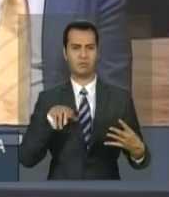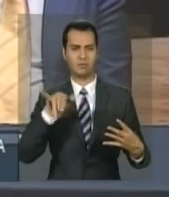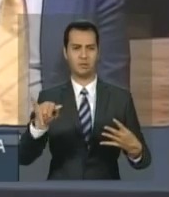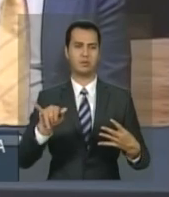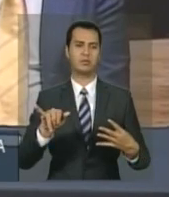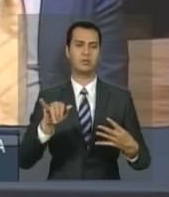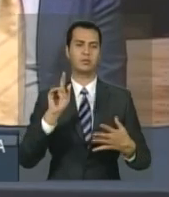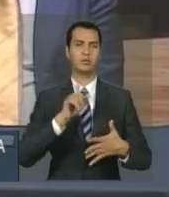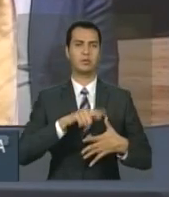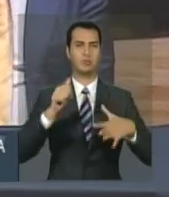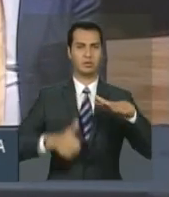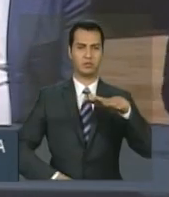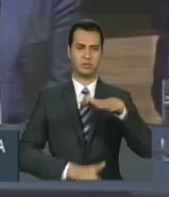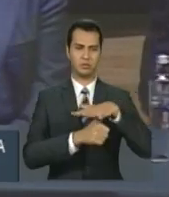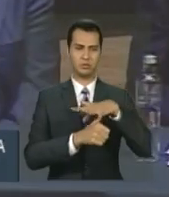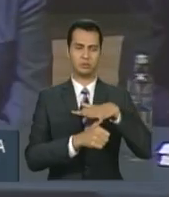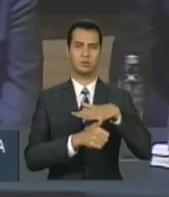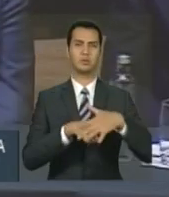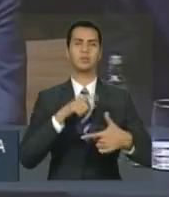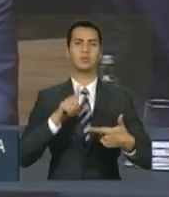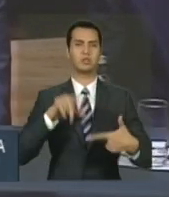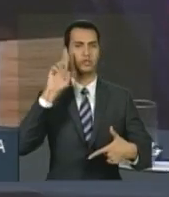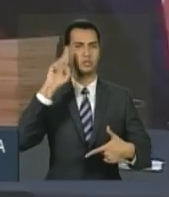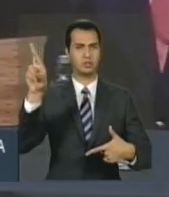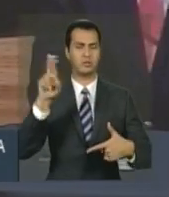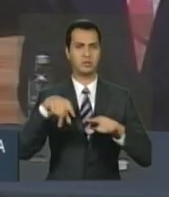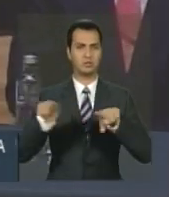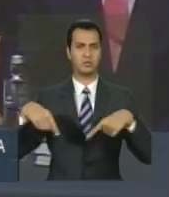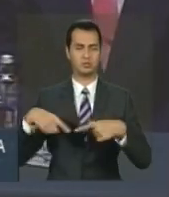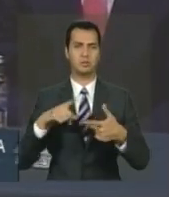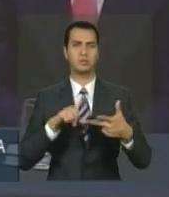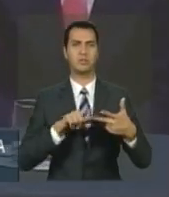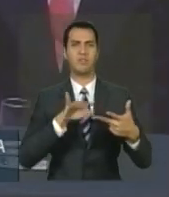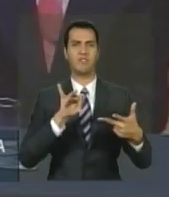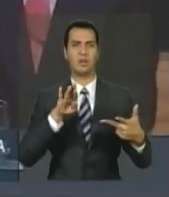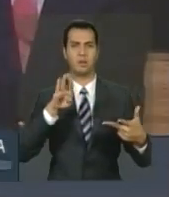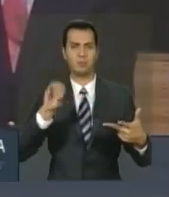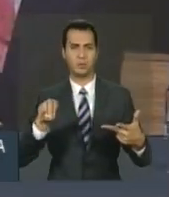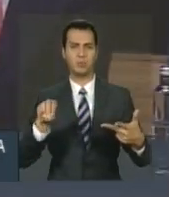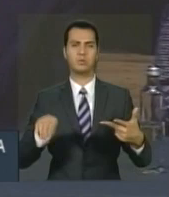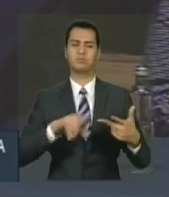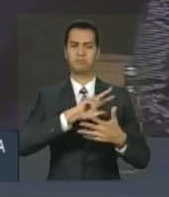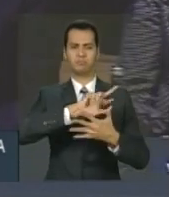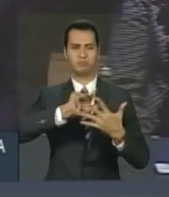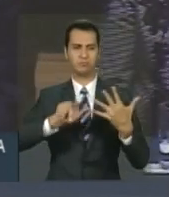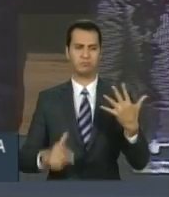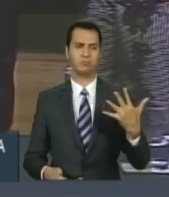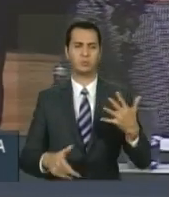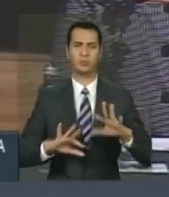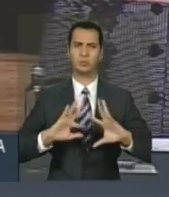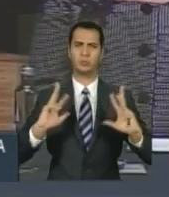digníssimo reitor, diretor da faculdade Zé Otávio, doutor Fábio Jatene e os demais.